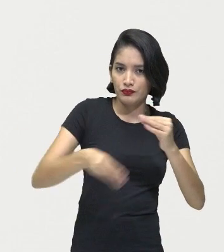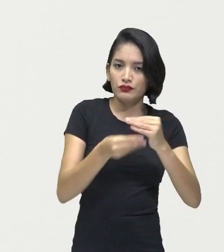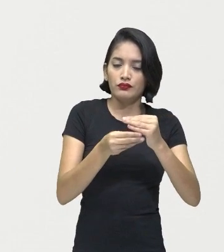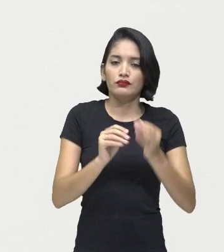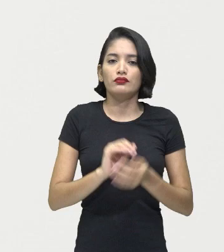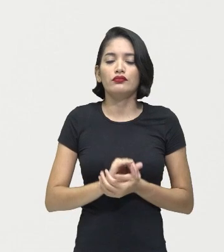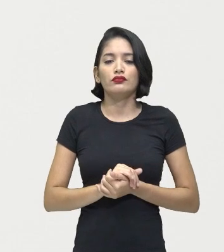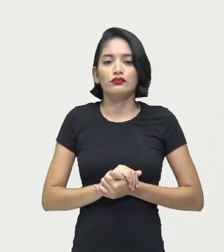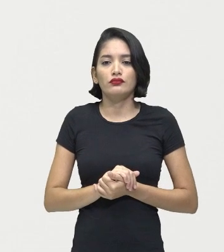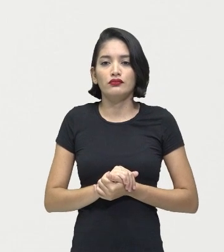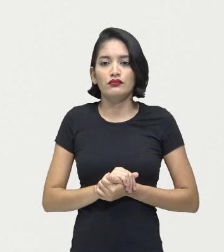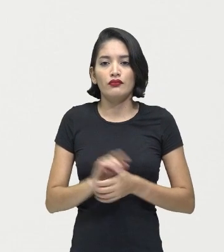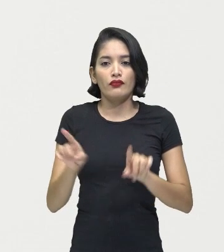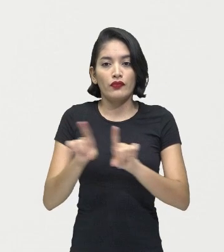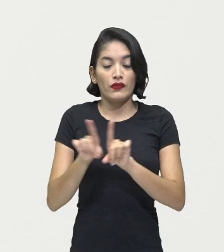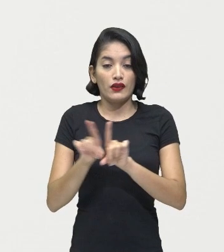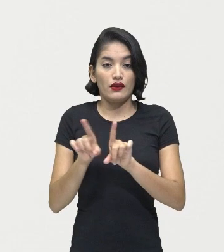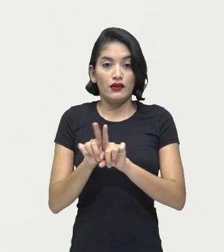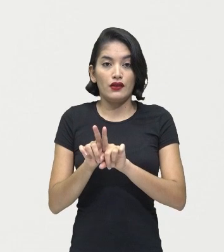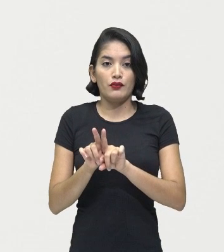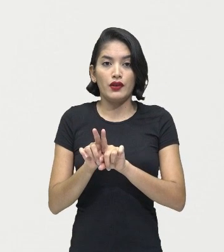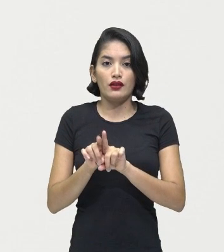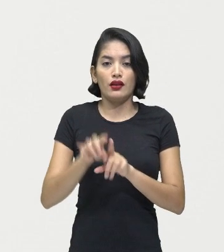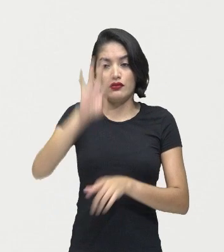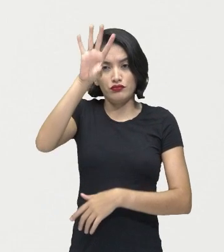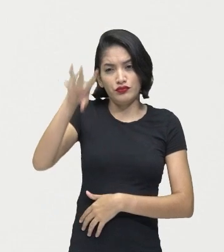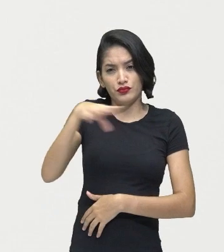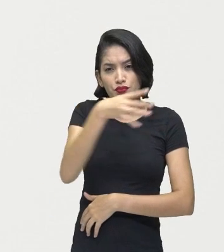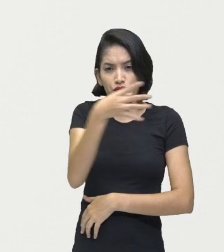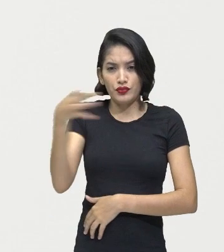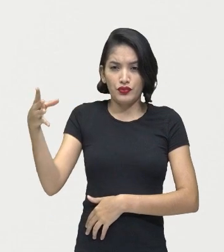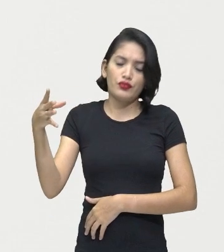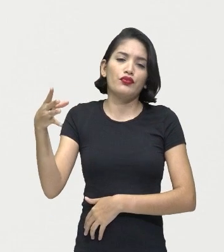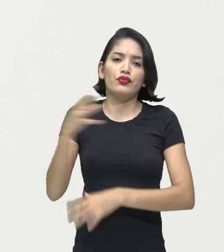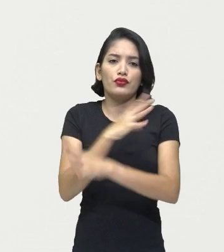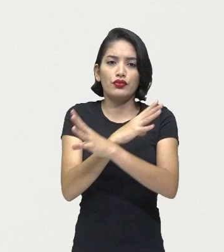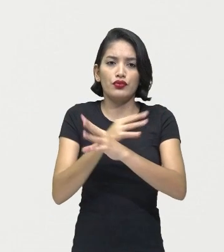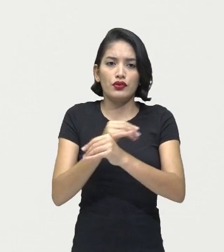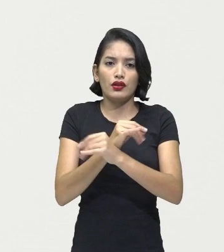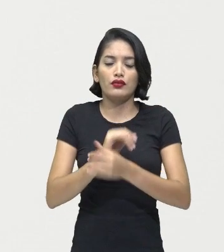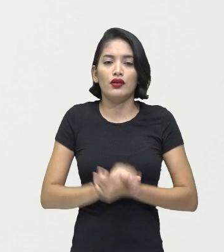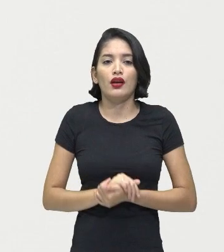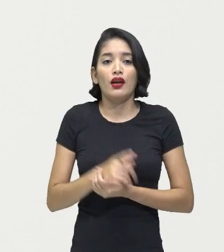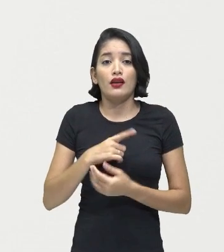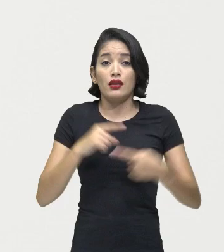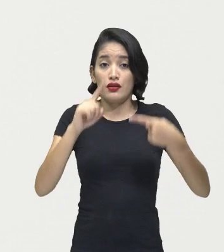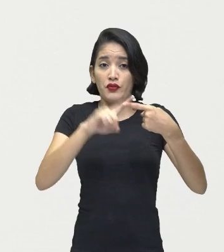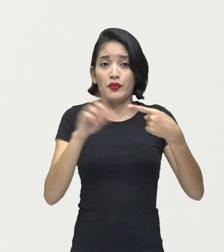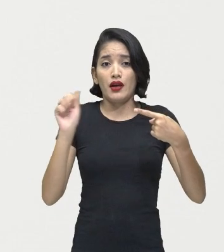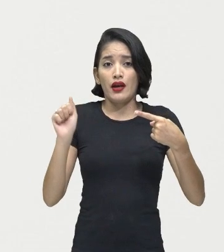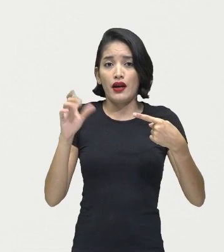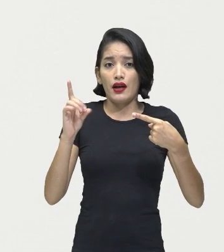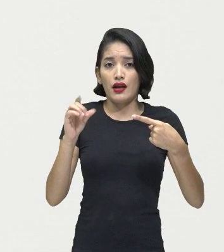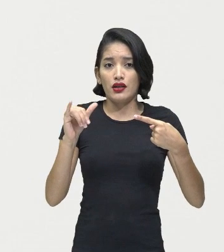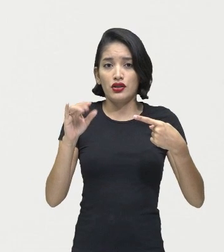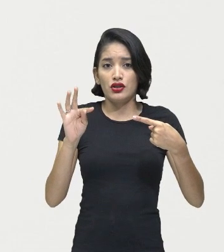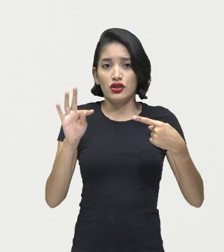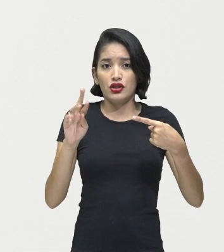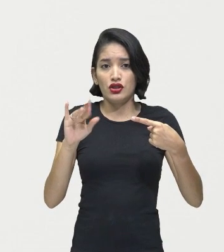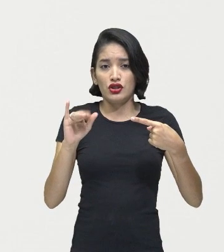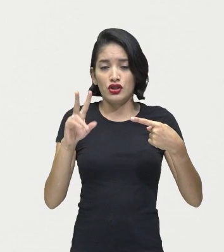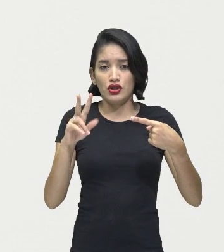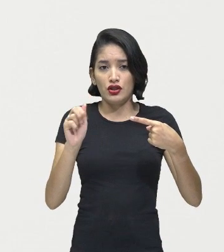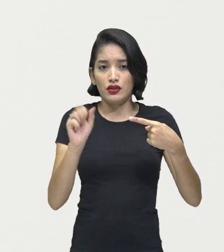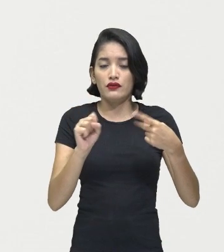nós temos o quadro das conjunções. Observem aí, olha. Nós temos as conjunções aditivas, nós temos as